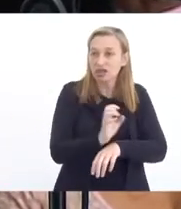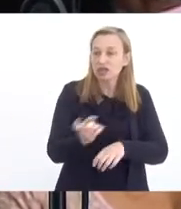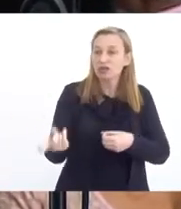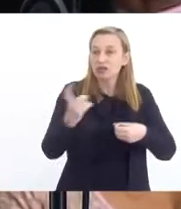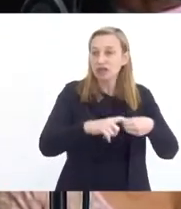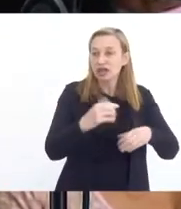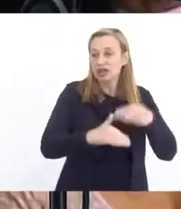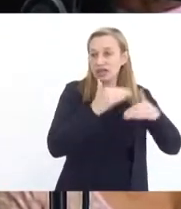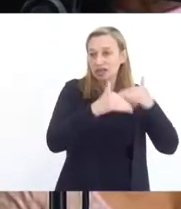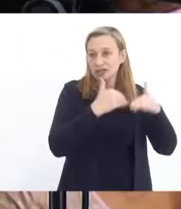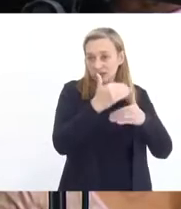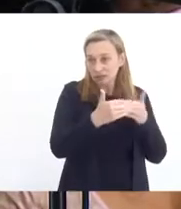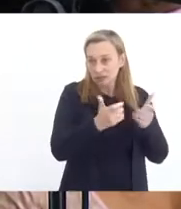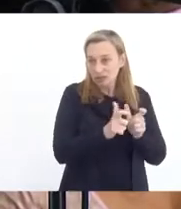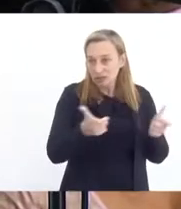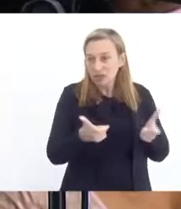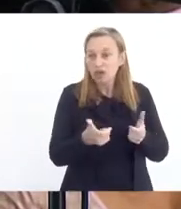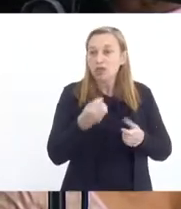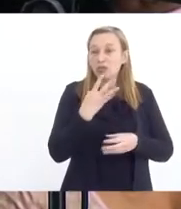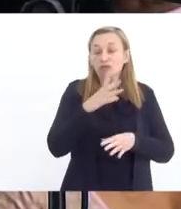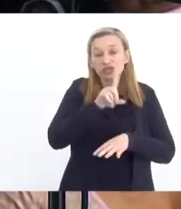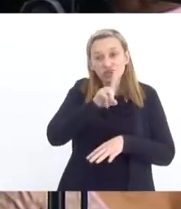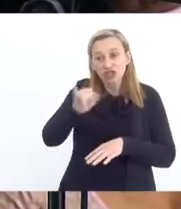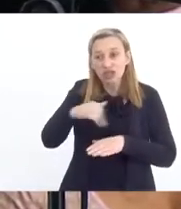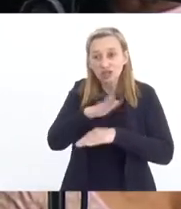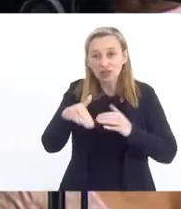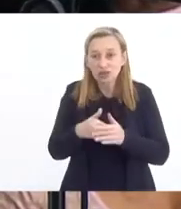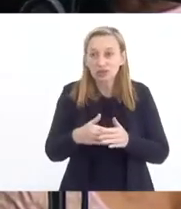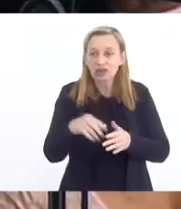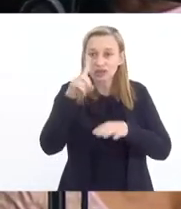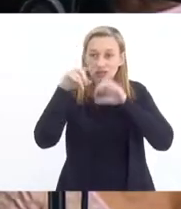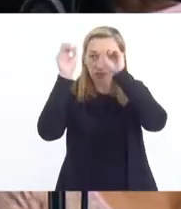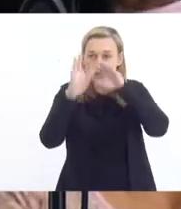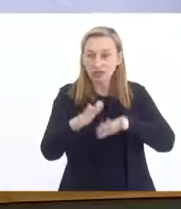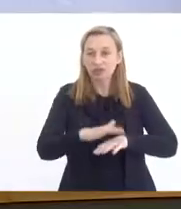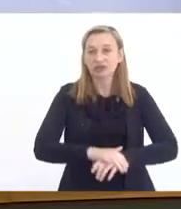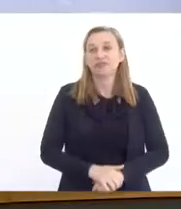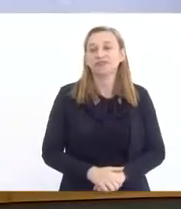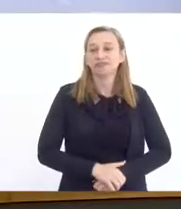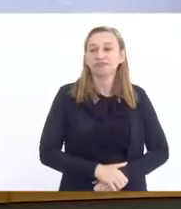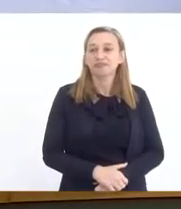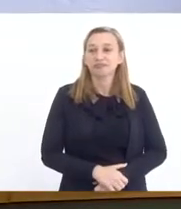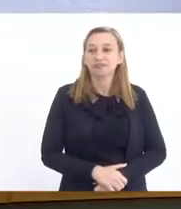crescer. Um bom dia, excelente dia a todos. Fiquem todos com Deus.